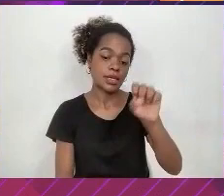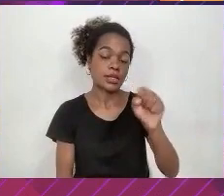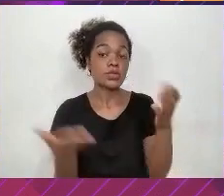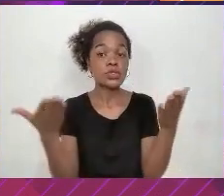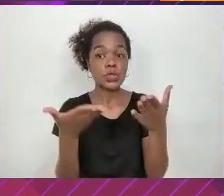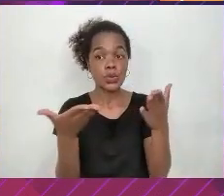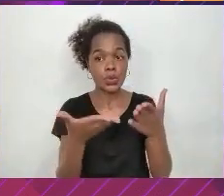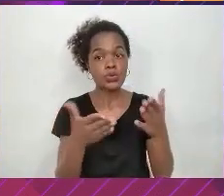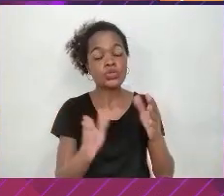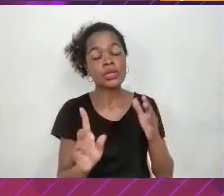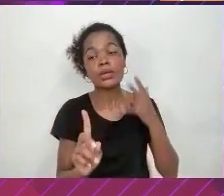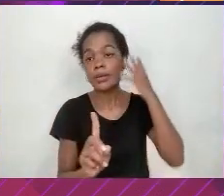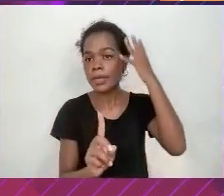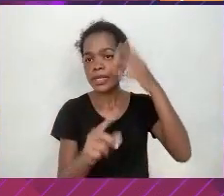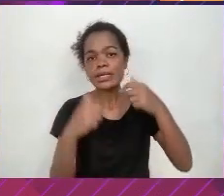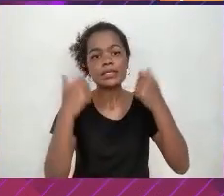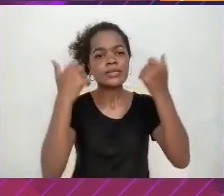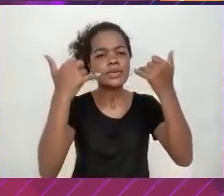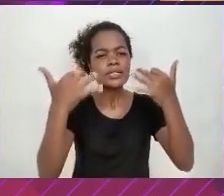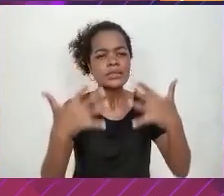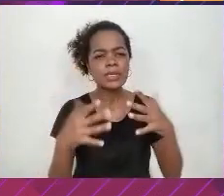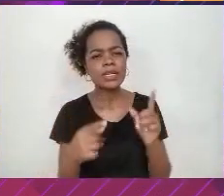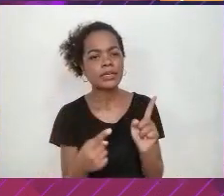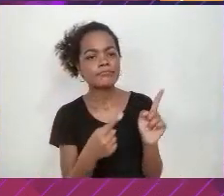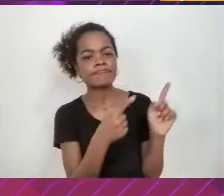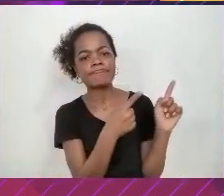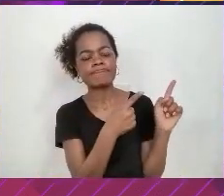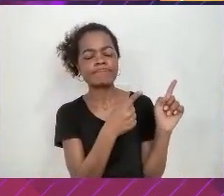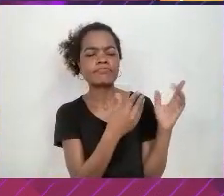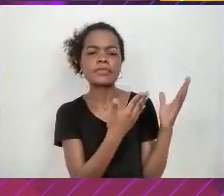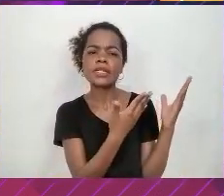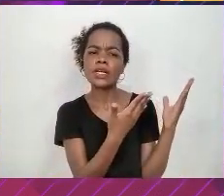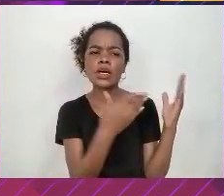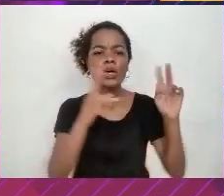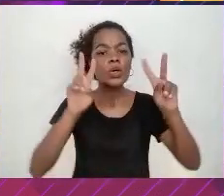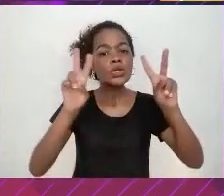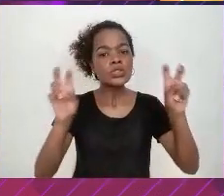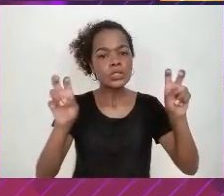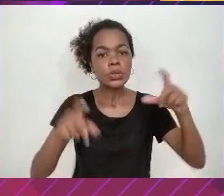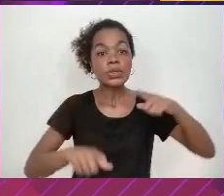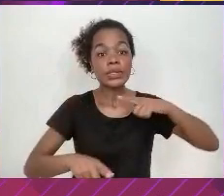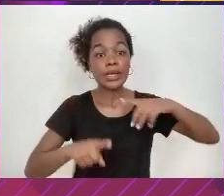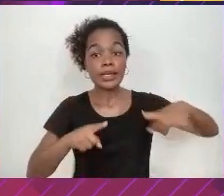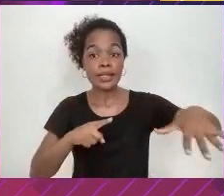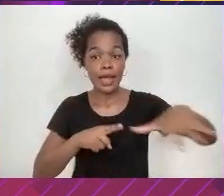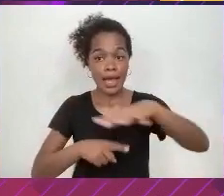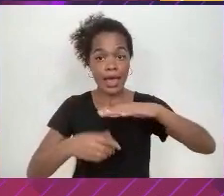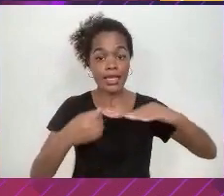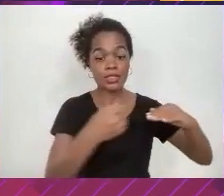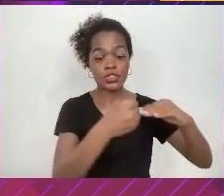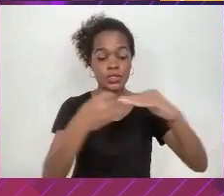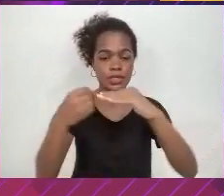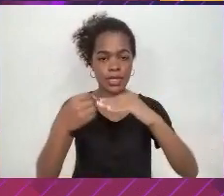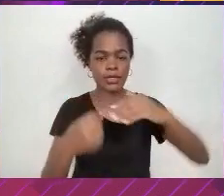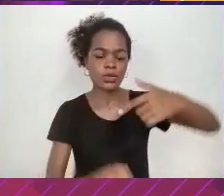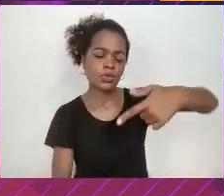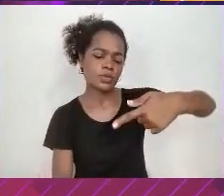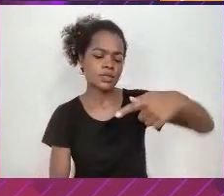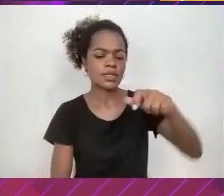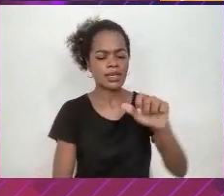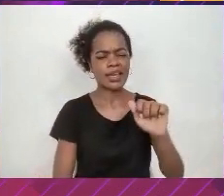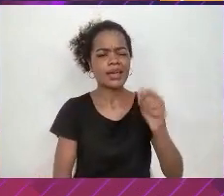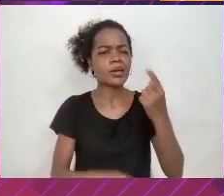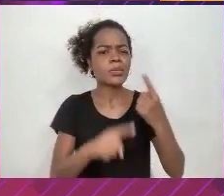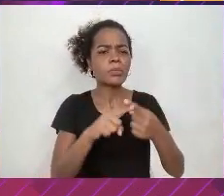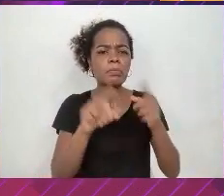TDC. Então, começando já pelo título de cara, que é Existe QA no mundo de dados? O porquê que eu quis trazer esse